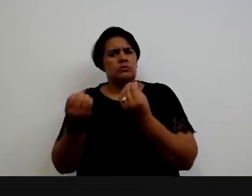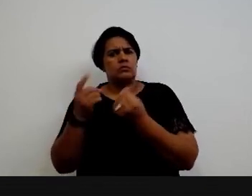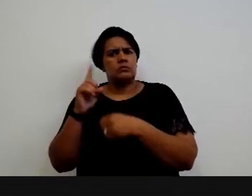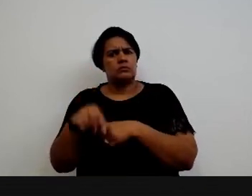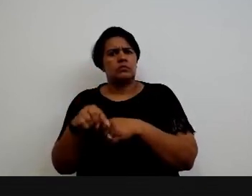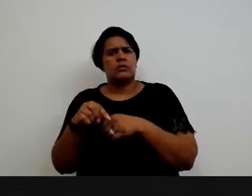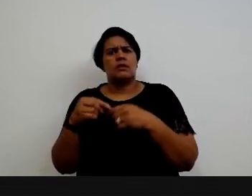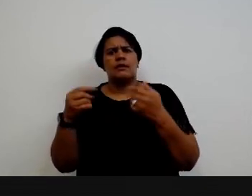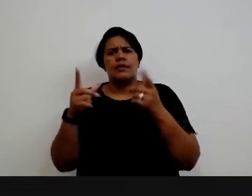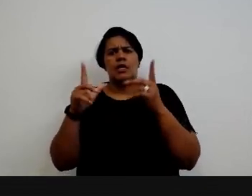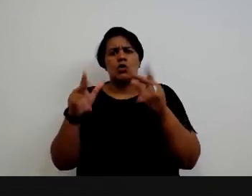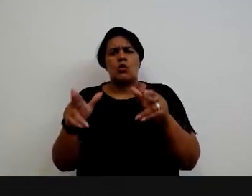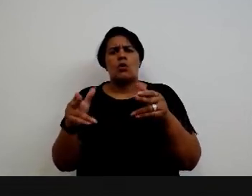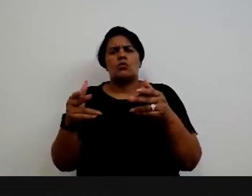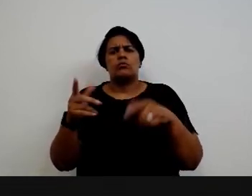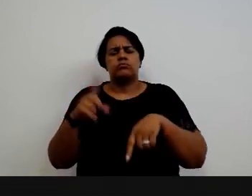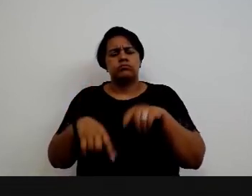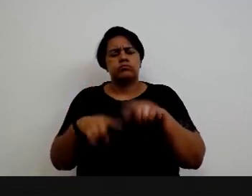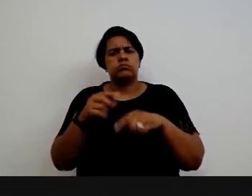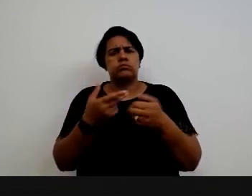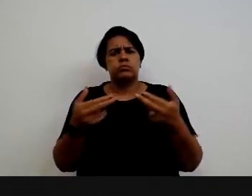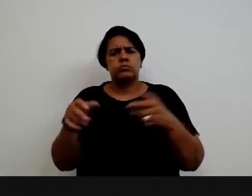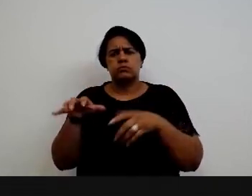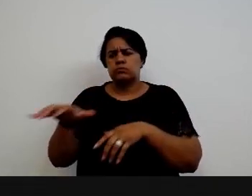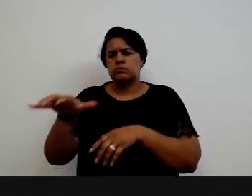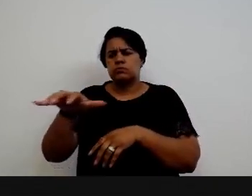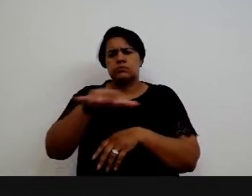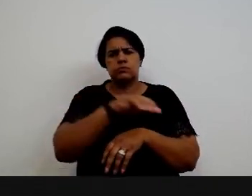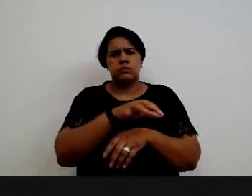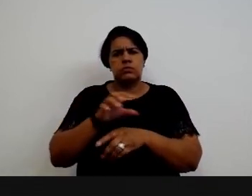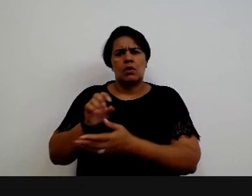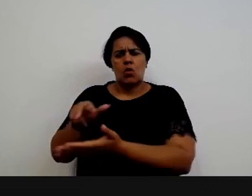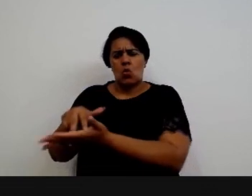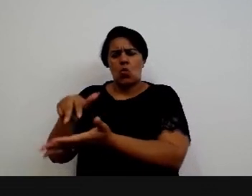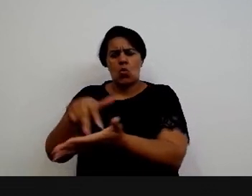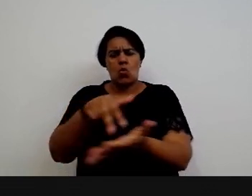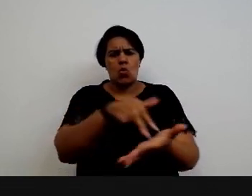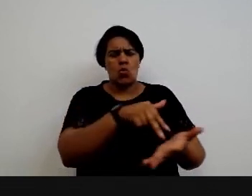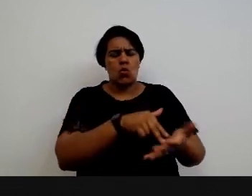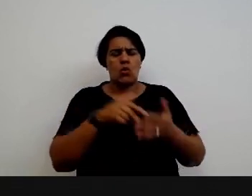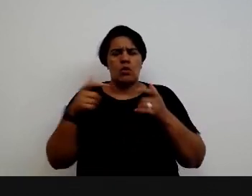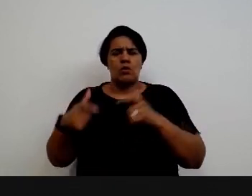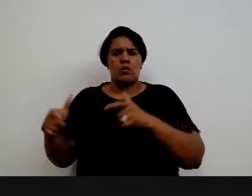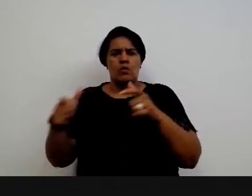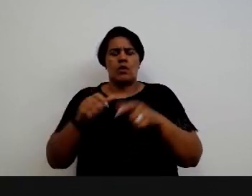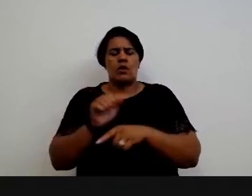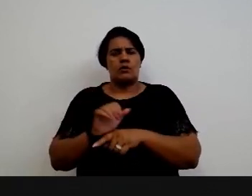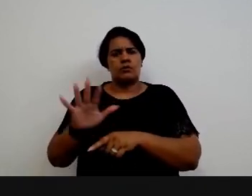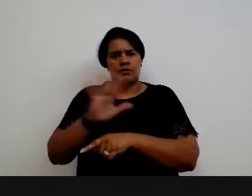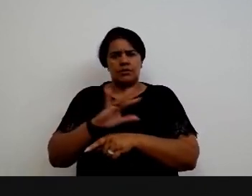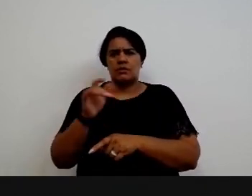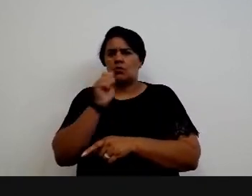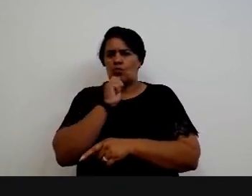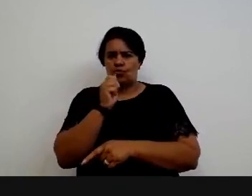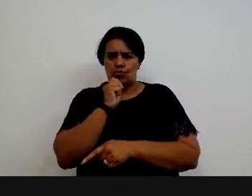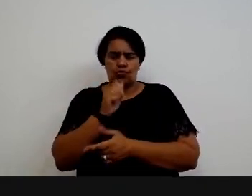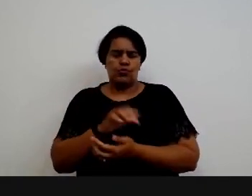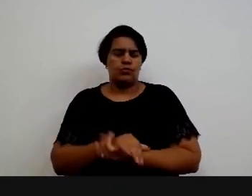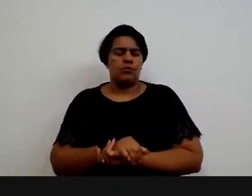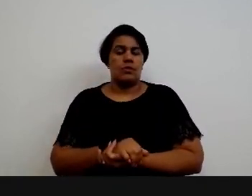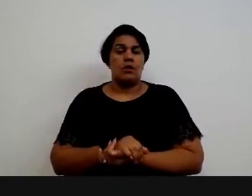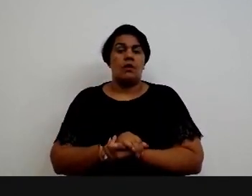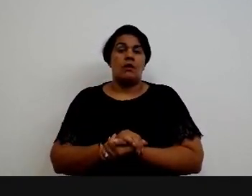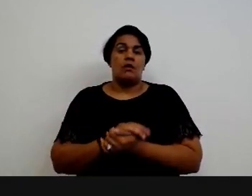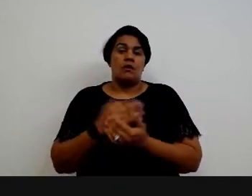uma verdadeira máquina para ocupar lacunas que o Estado não tem atuado. E quando eu falo isso, é importante